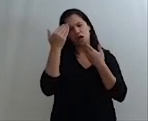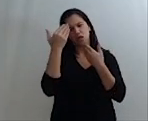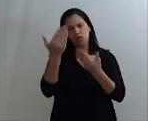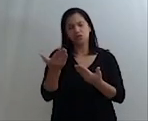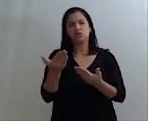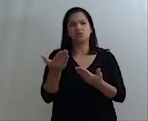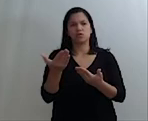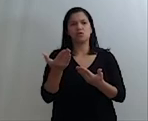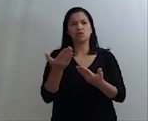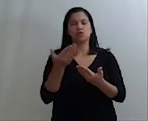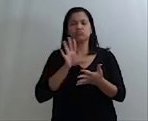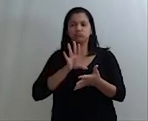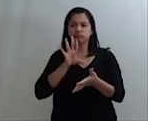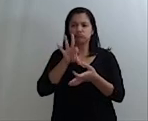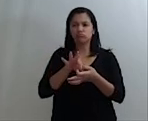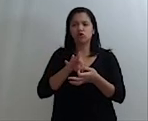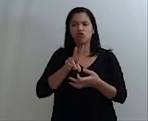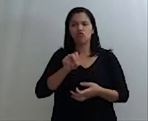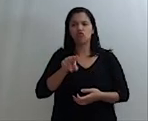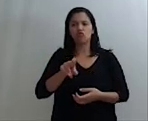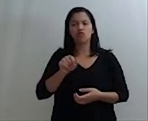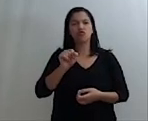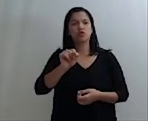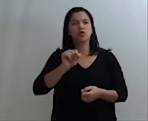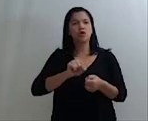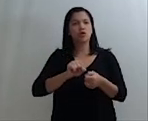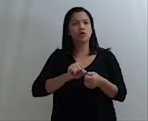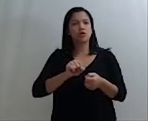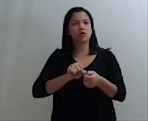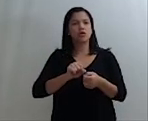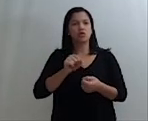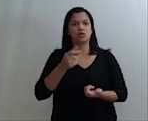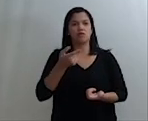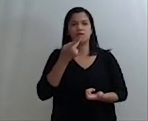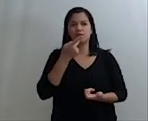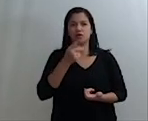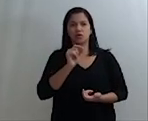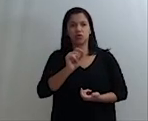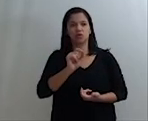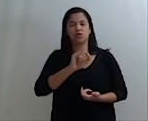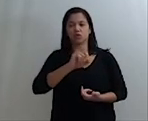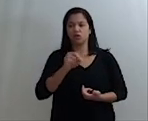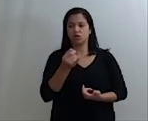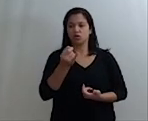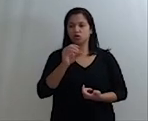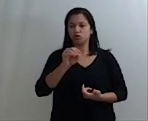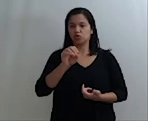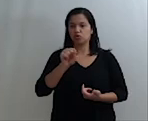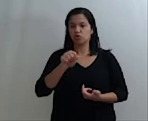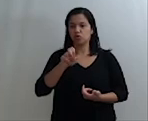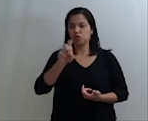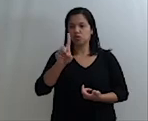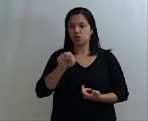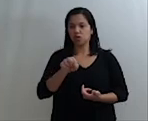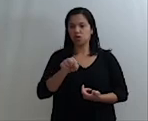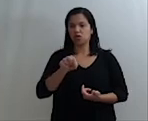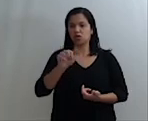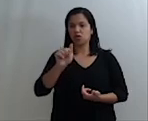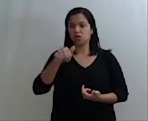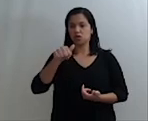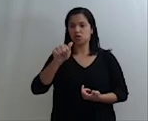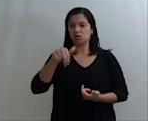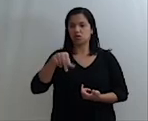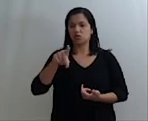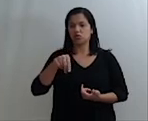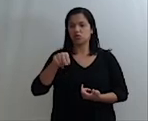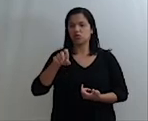um reparo por gando morora Não cumprimentei especificamente o Dr José adones que brilhantemente eh representa o